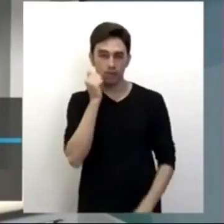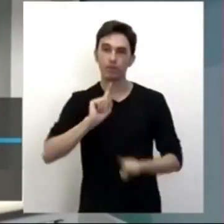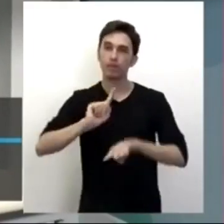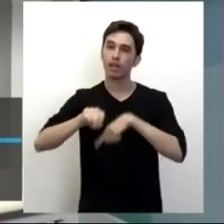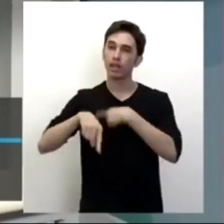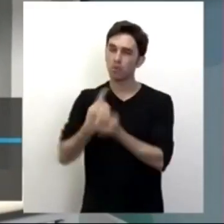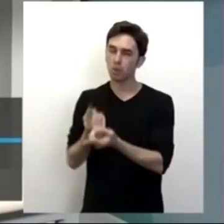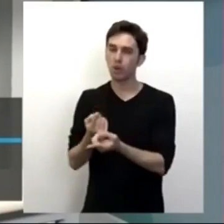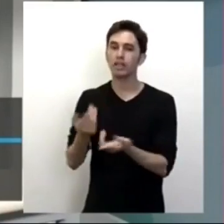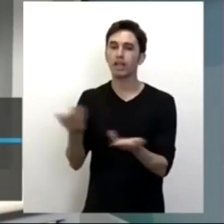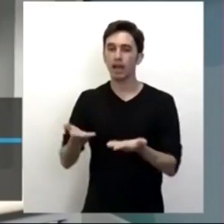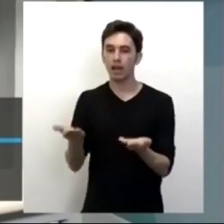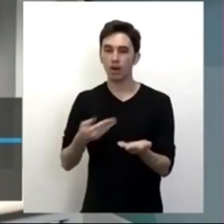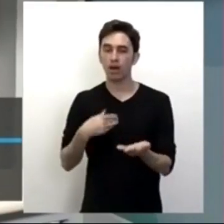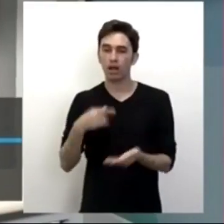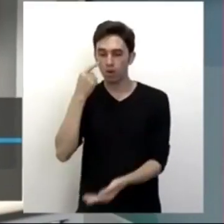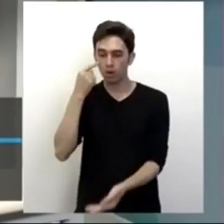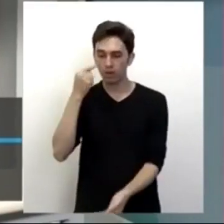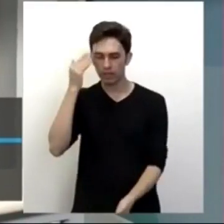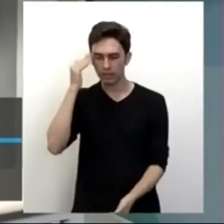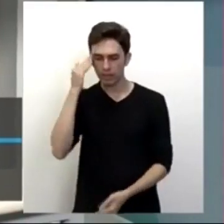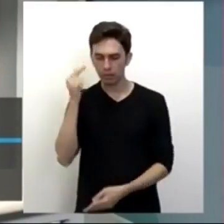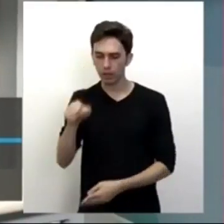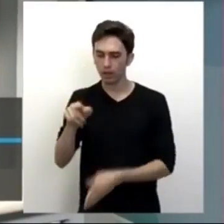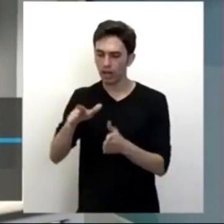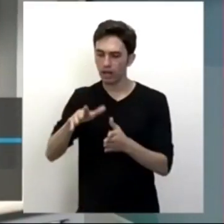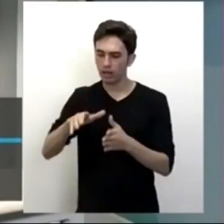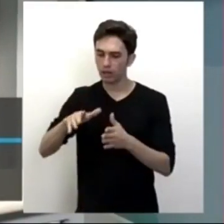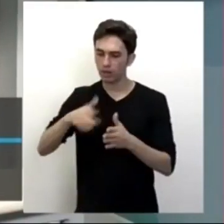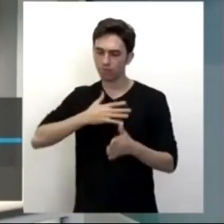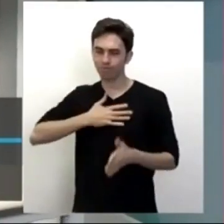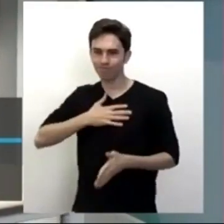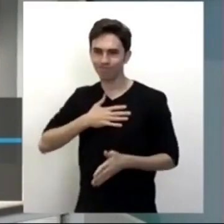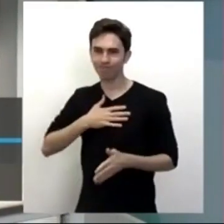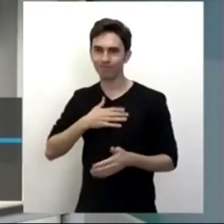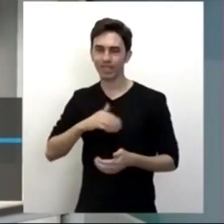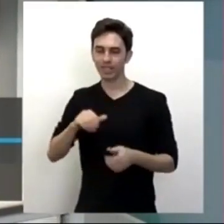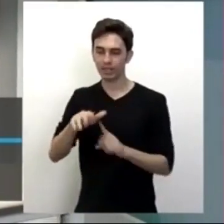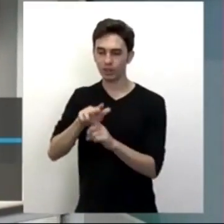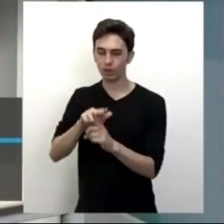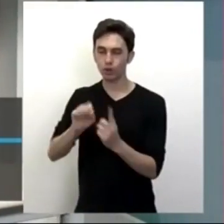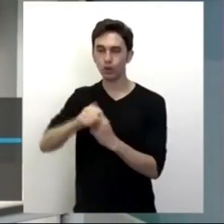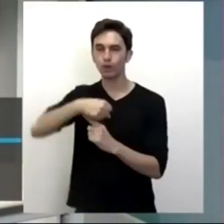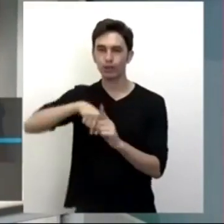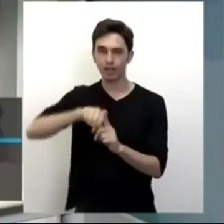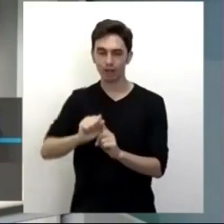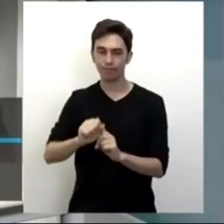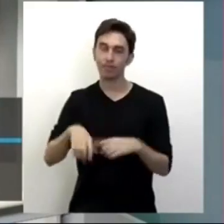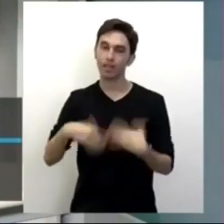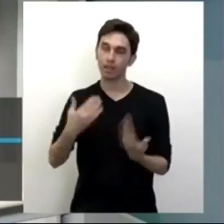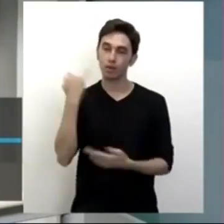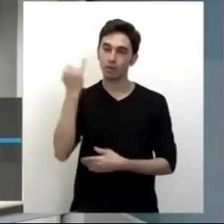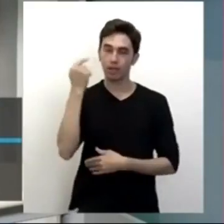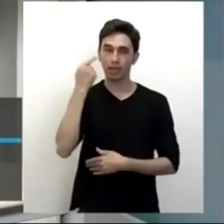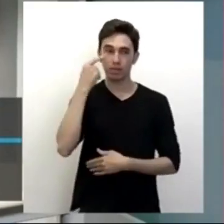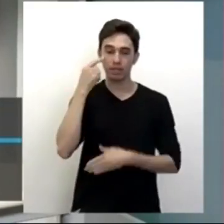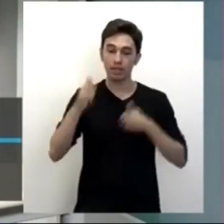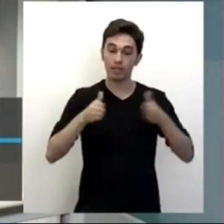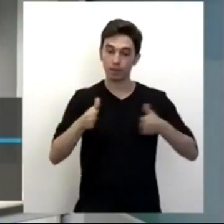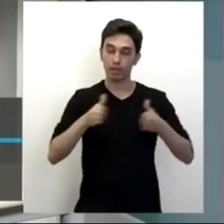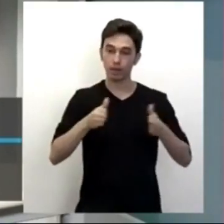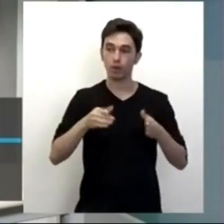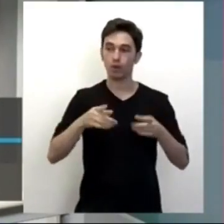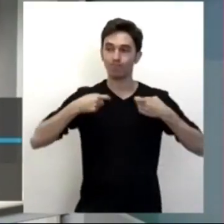com o estado de bem-estar social. É importante colocar aí um ponto da história, que foi a Guerra Fria. Então, na Guerra Fria,